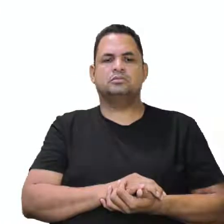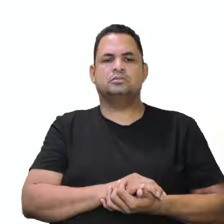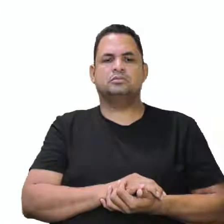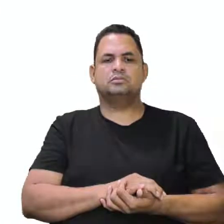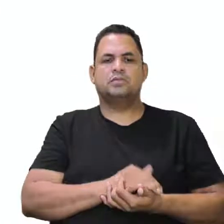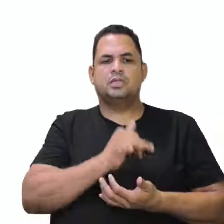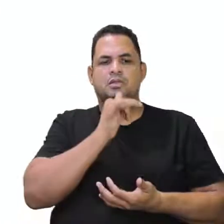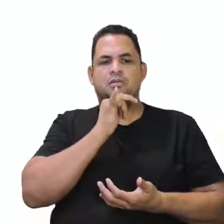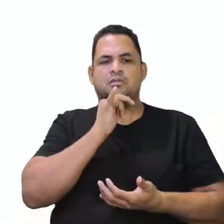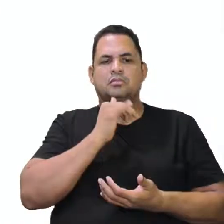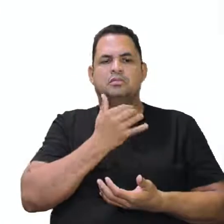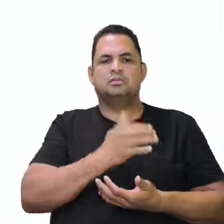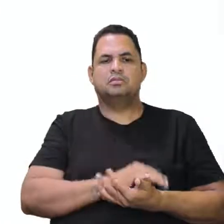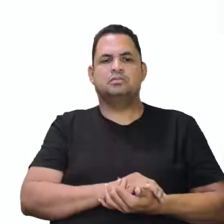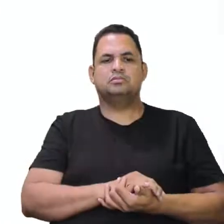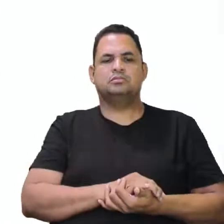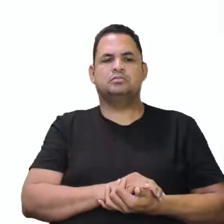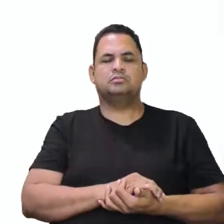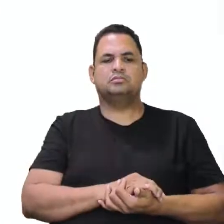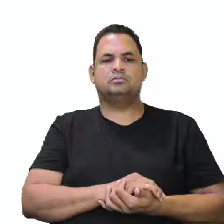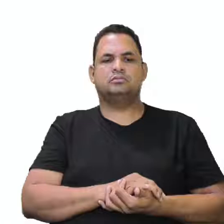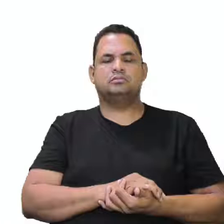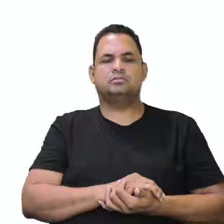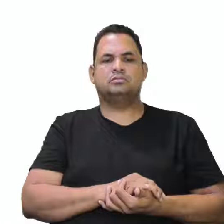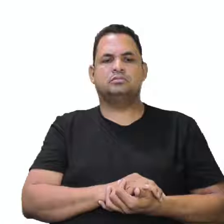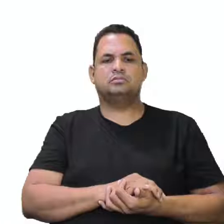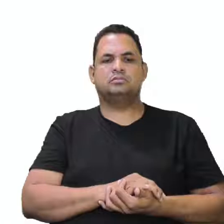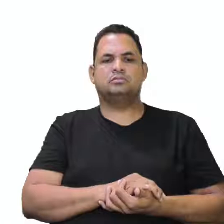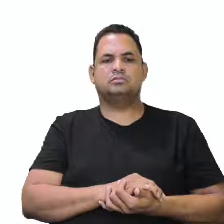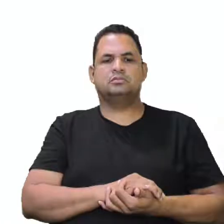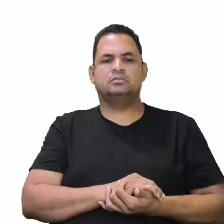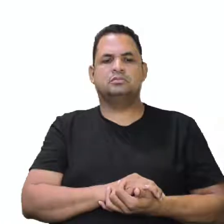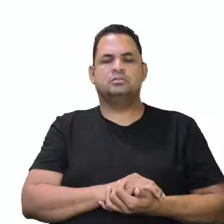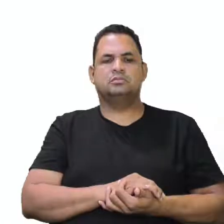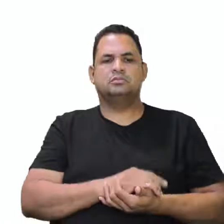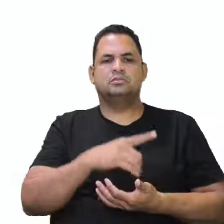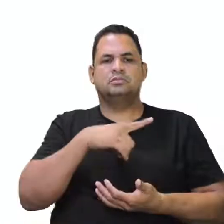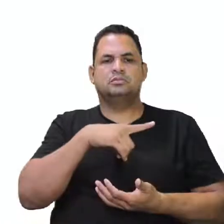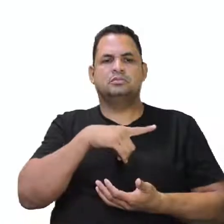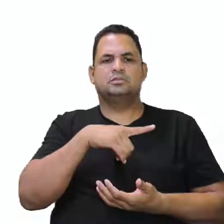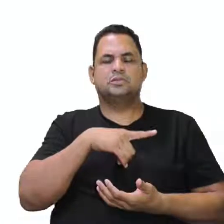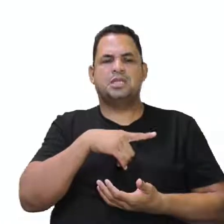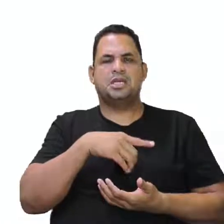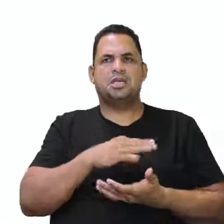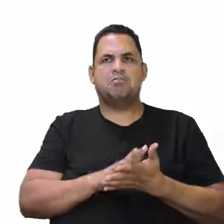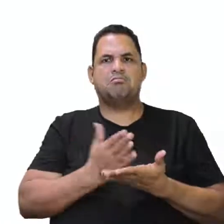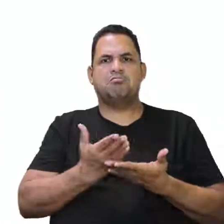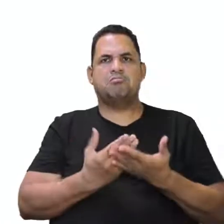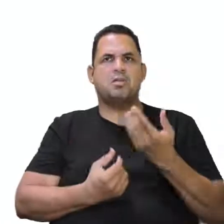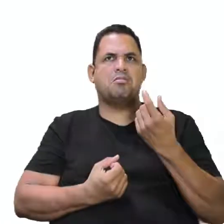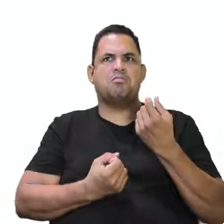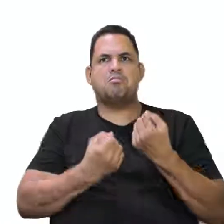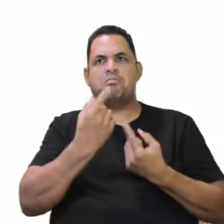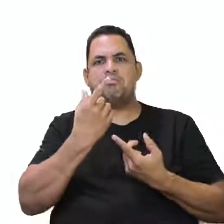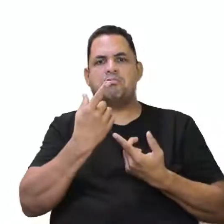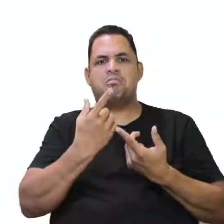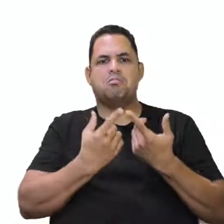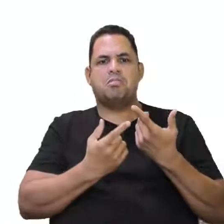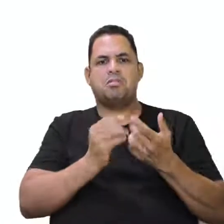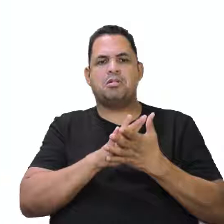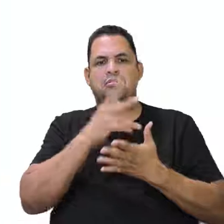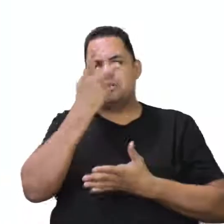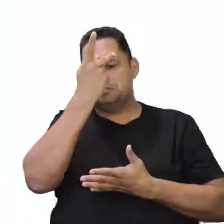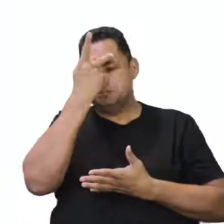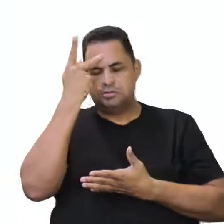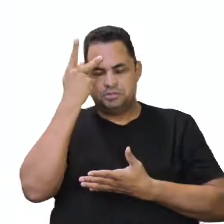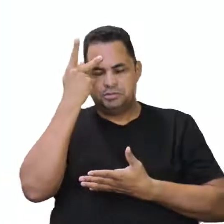no meu exemplo. Is there anybody home? Há alguém em casa? Is there anybody home?